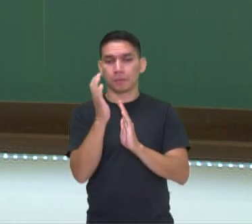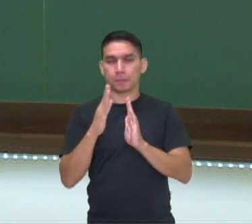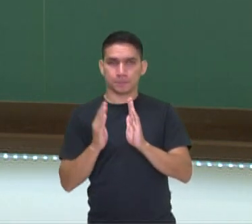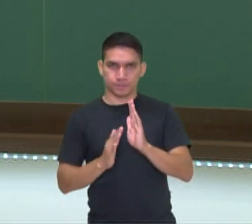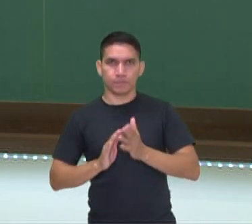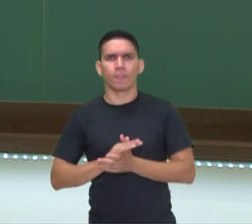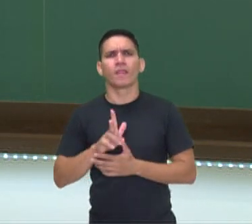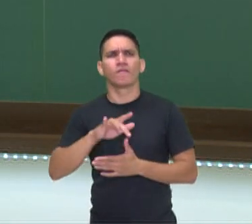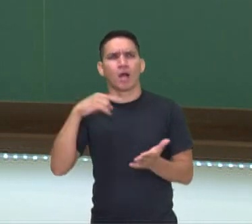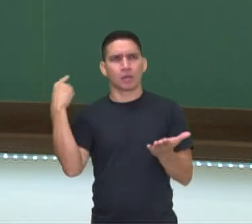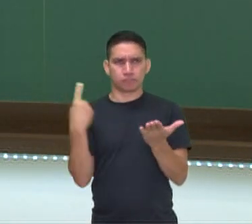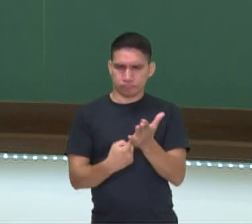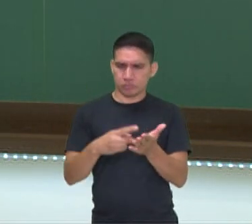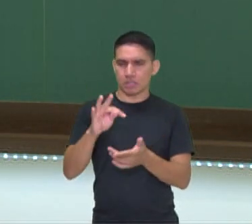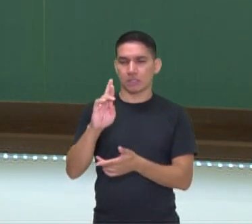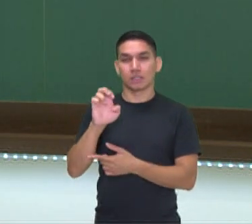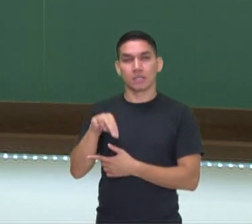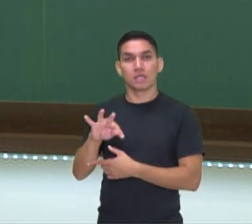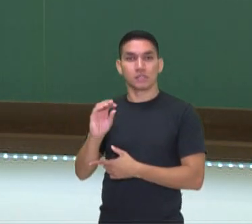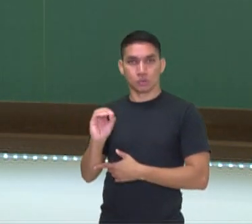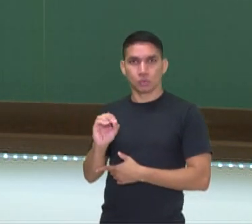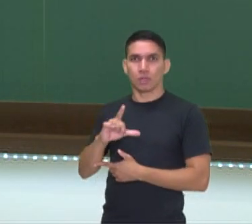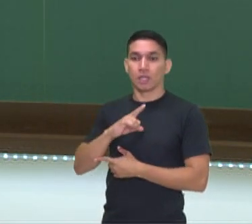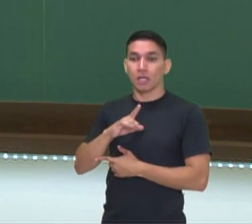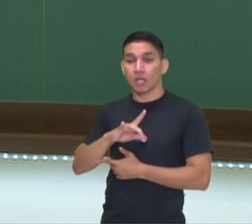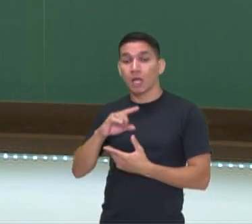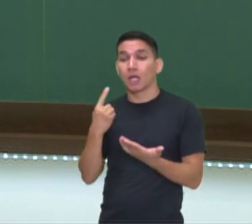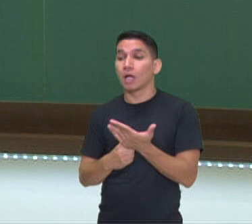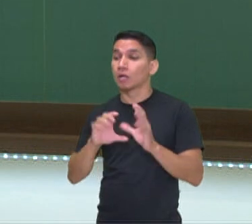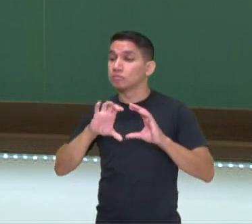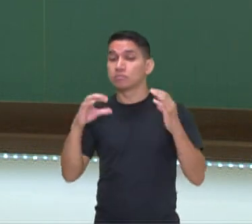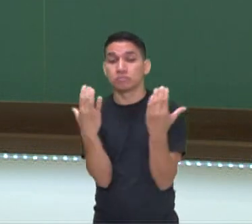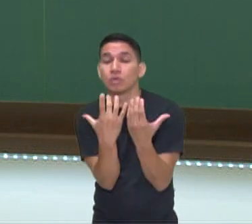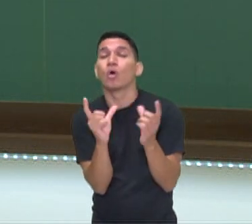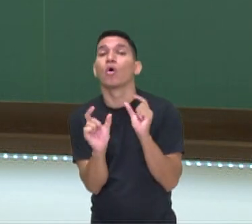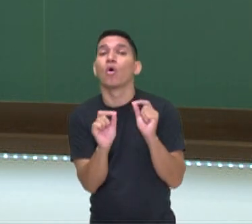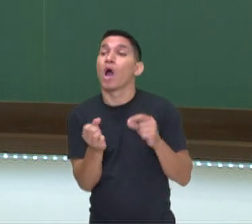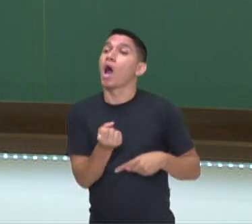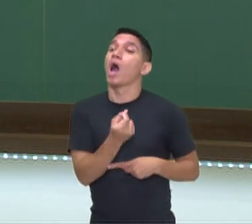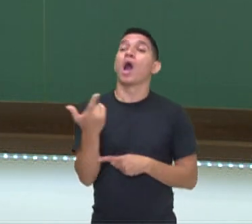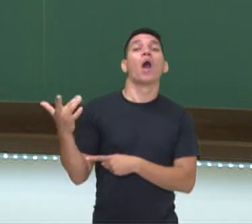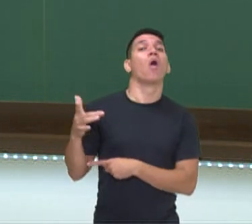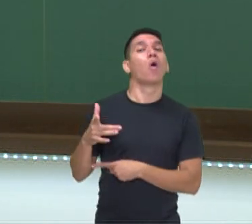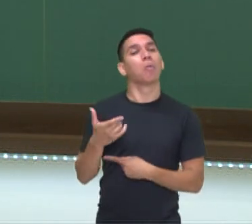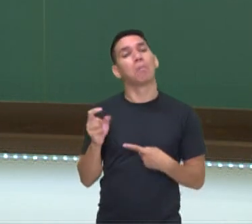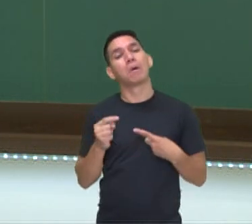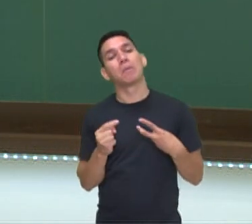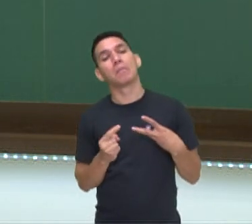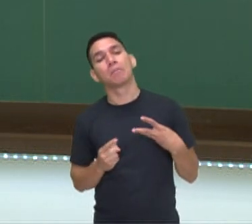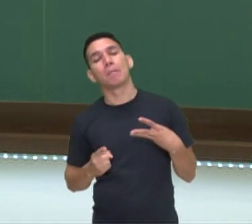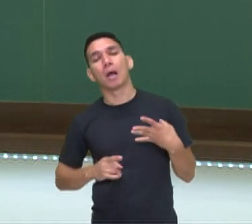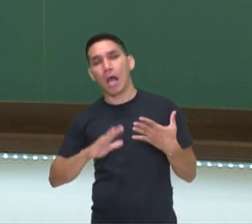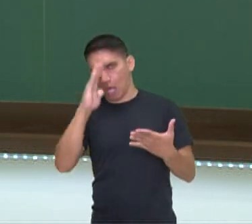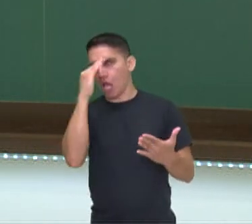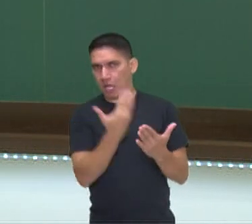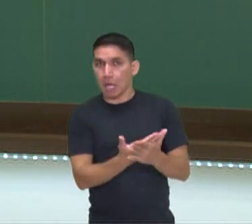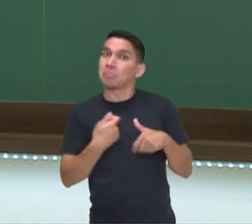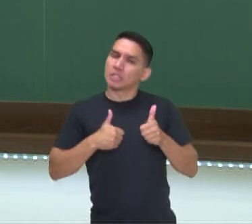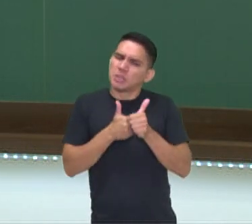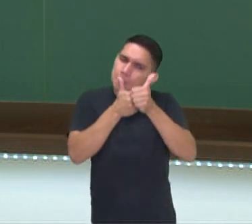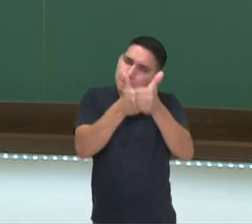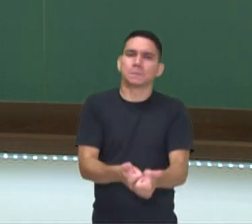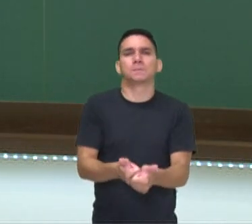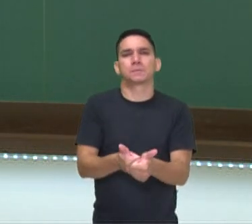Trento, né? E nesse concílio ela vai determinar que alguns dogmas, algumas coisas têm que ser seguidas à